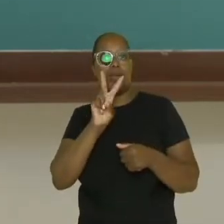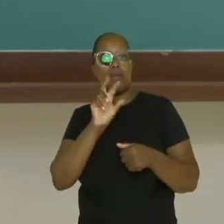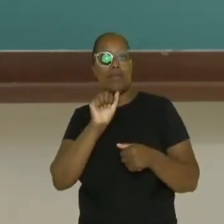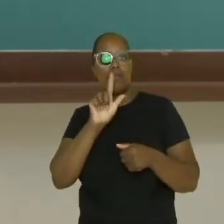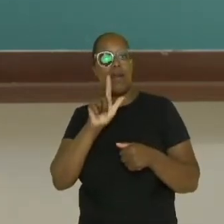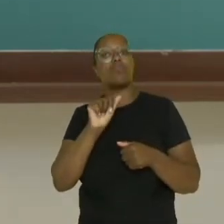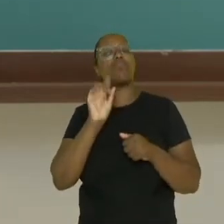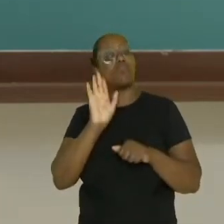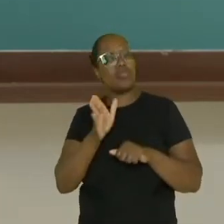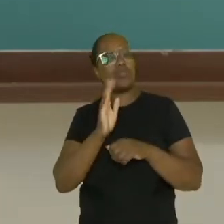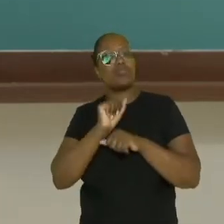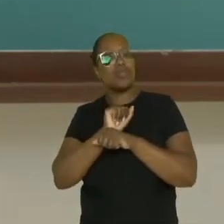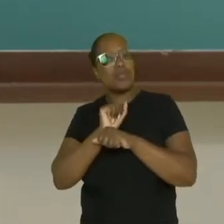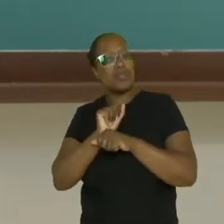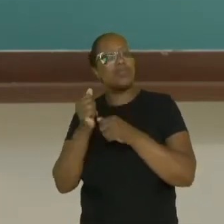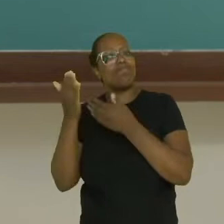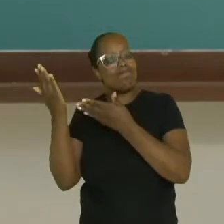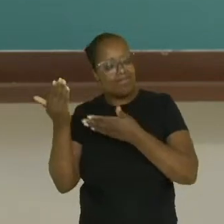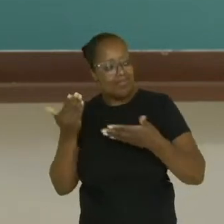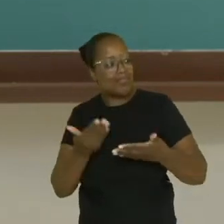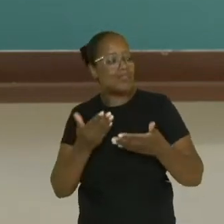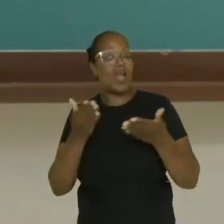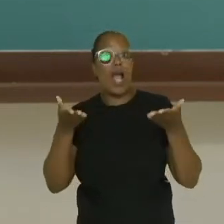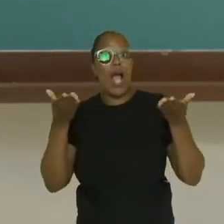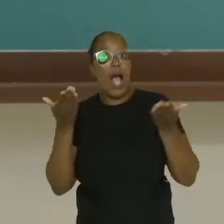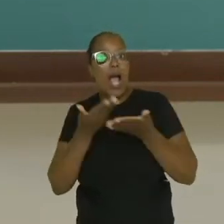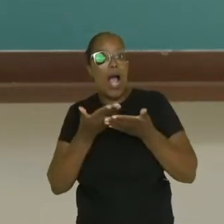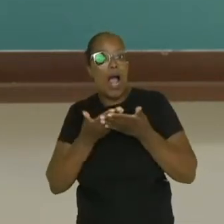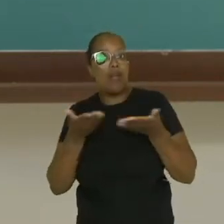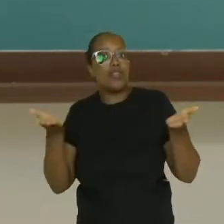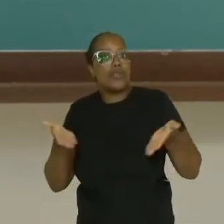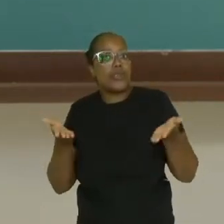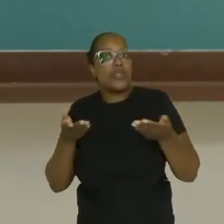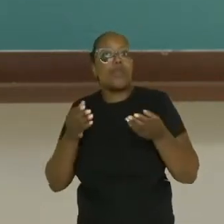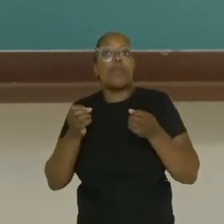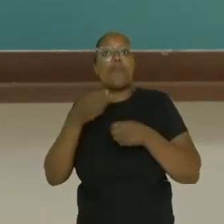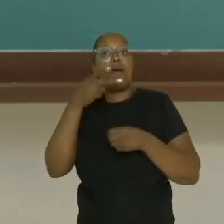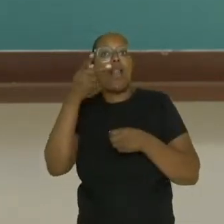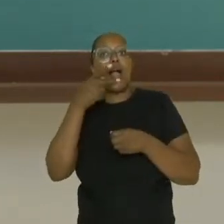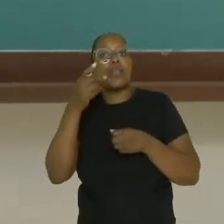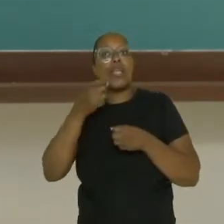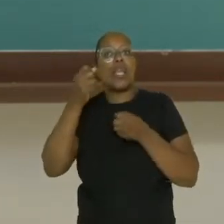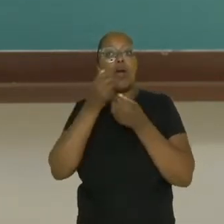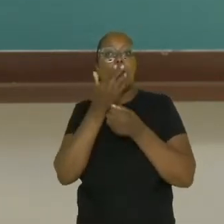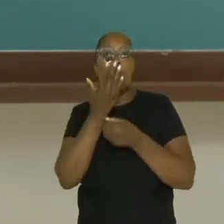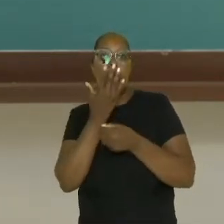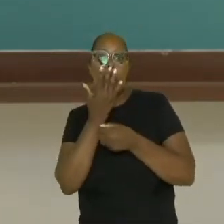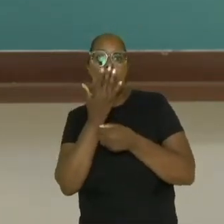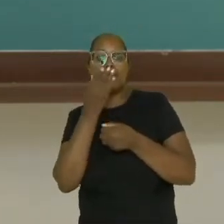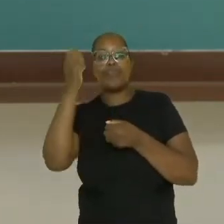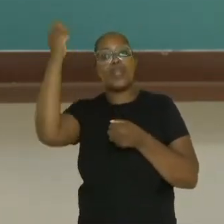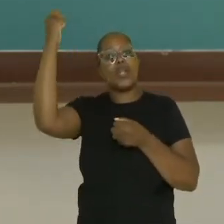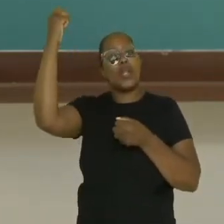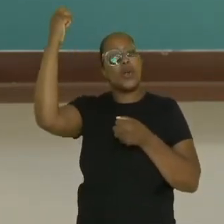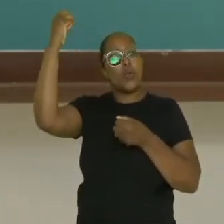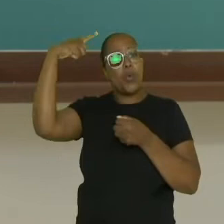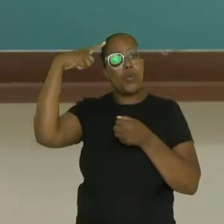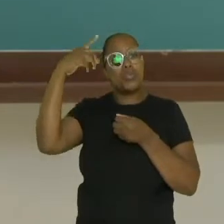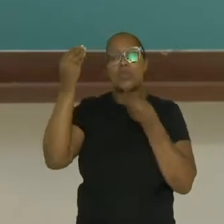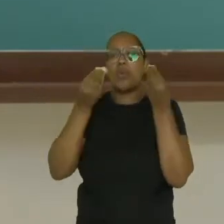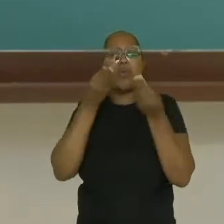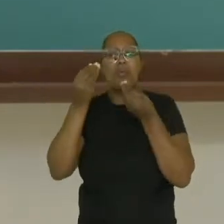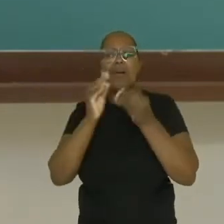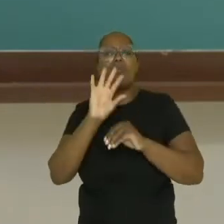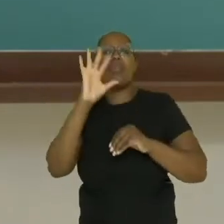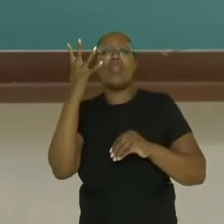esperando você. Na aula de hoje nós vamos falar sobre cor e luz. Você já parou para pensar como surgem as